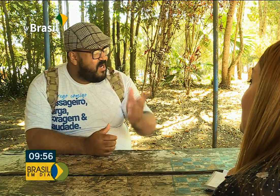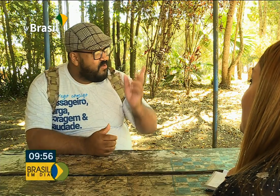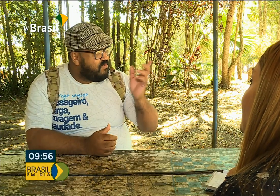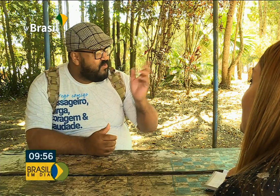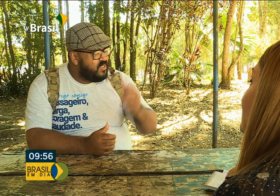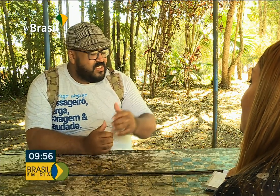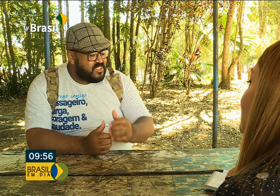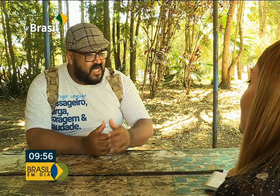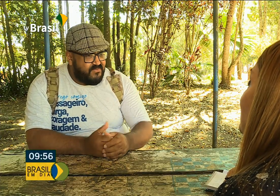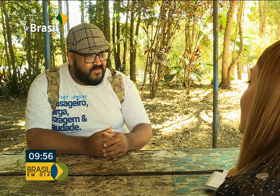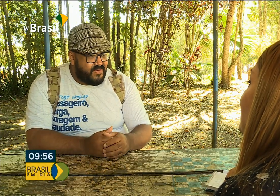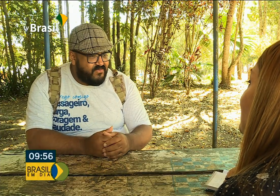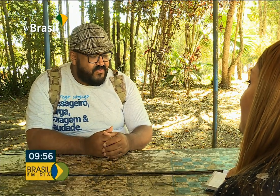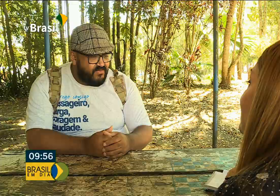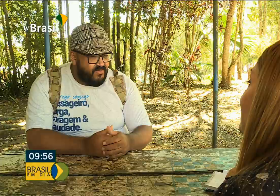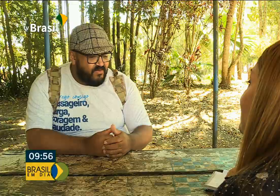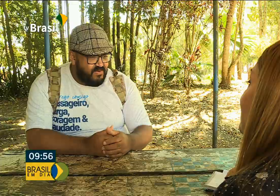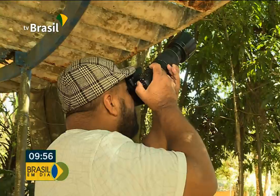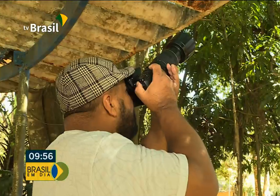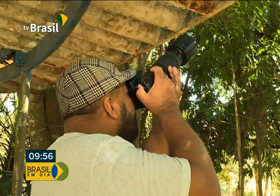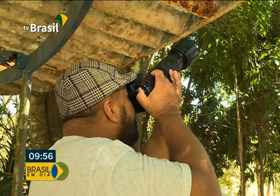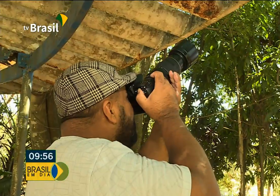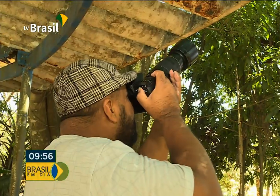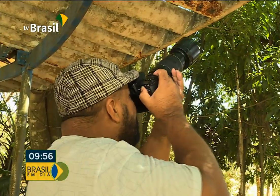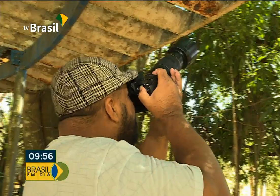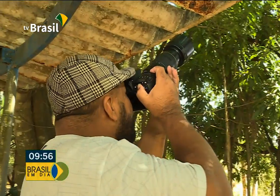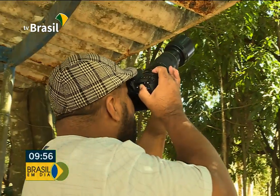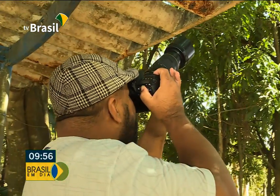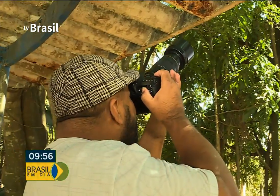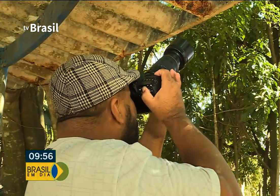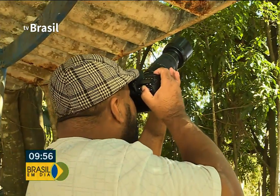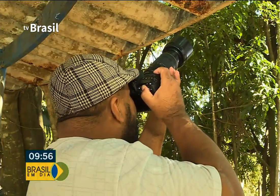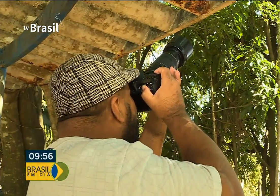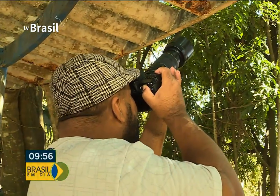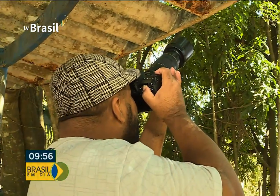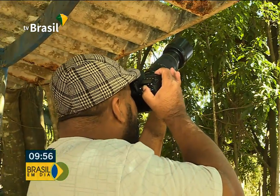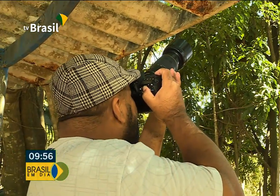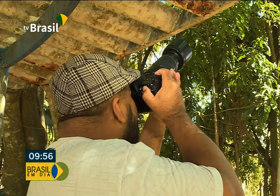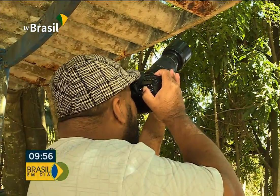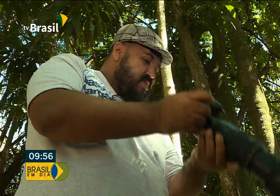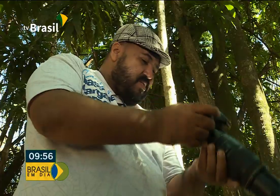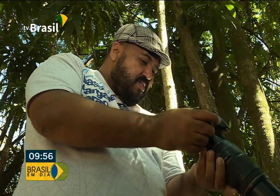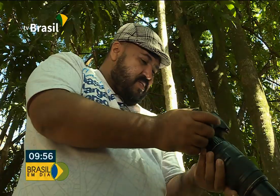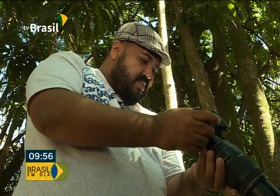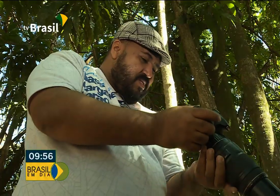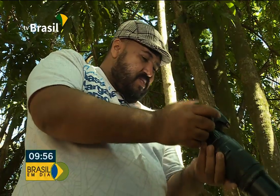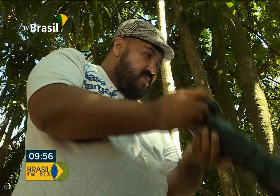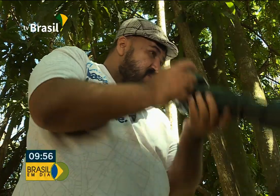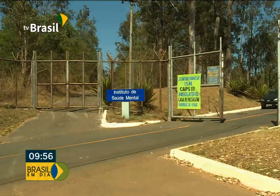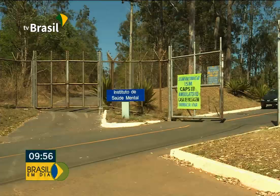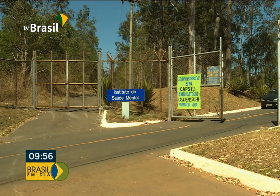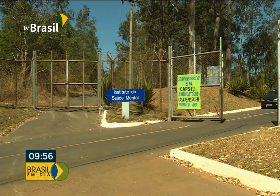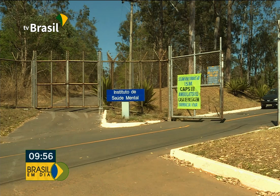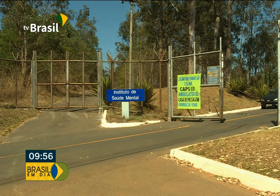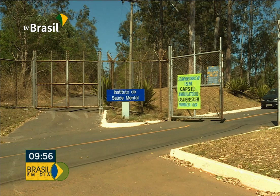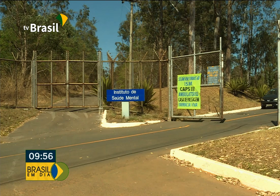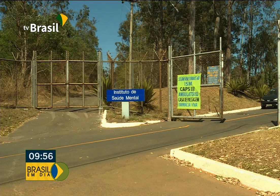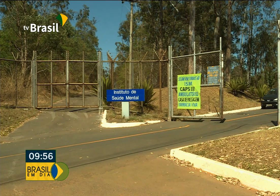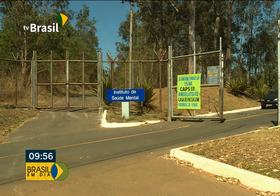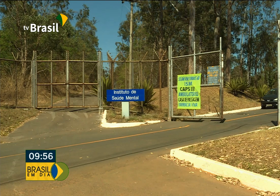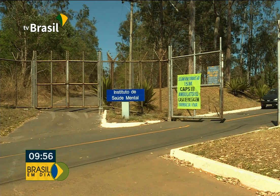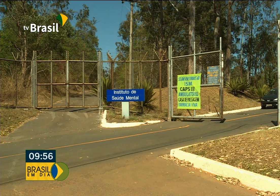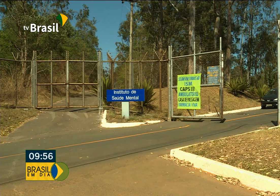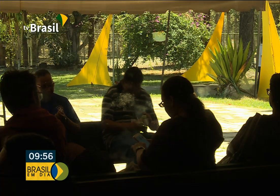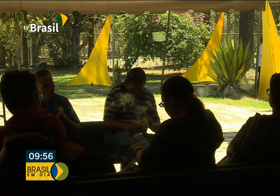e uma vontade de se isolar no ano passado ele quis tirar a própria vida ele foi acolhido nesse centro